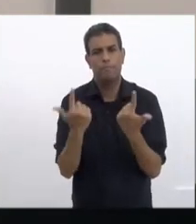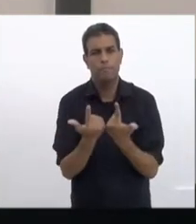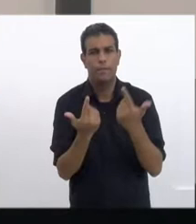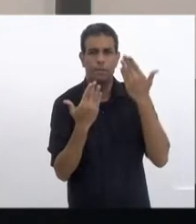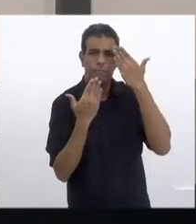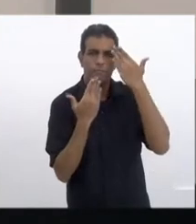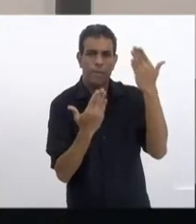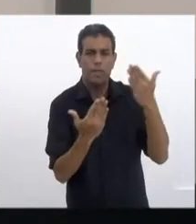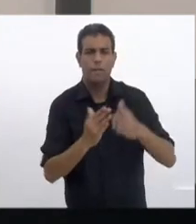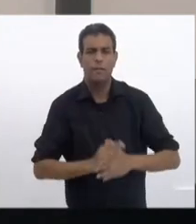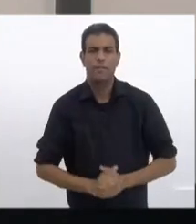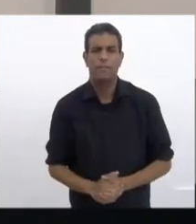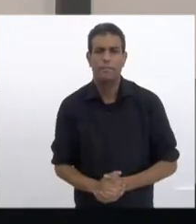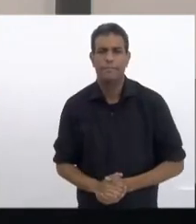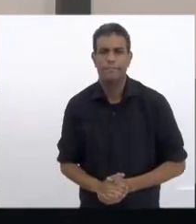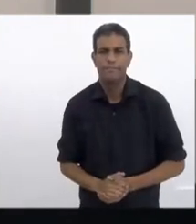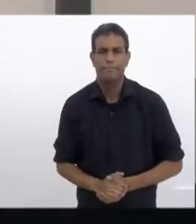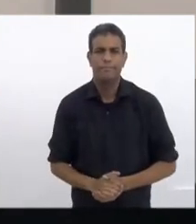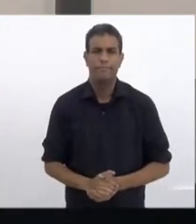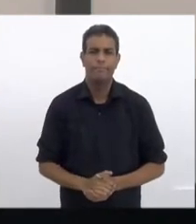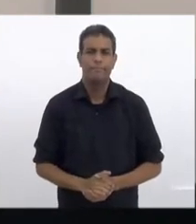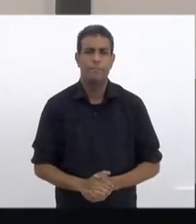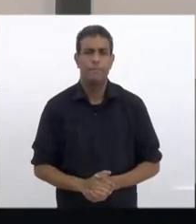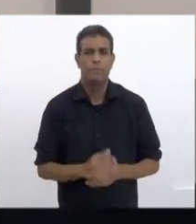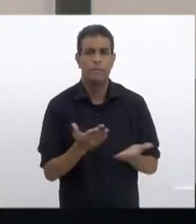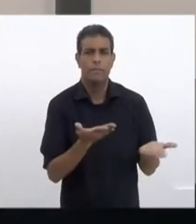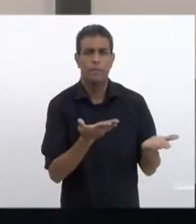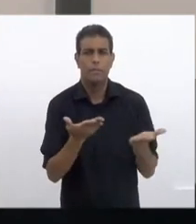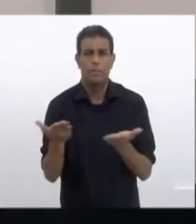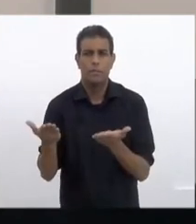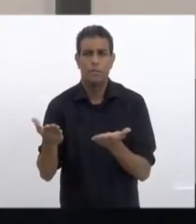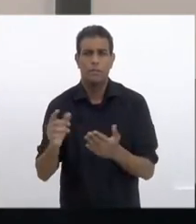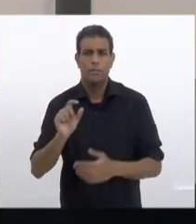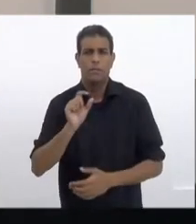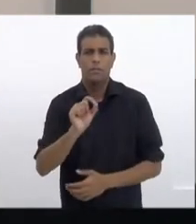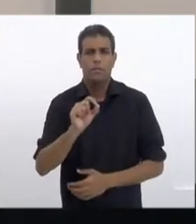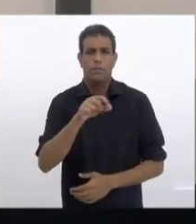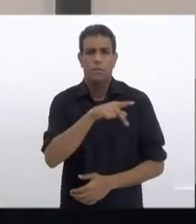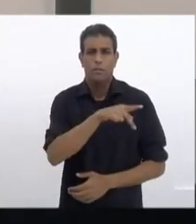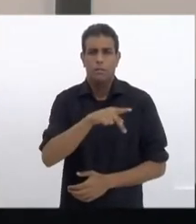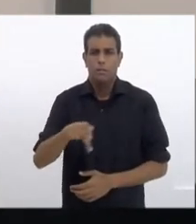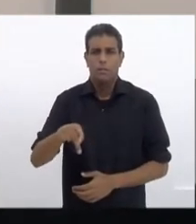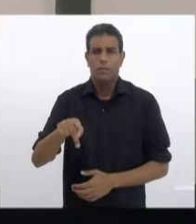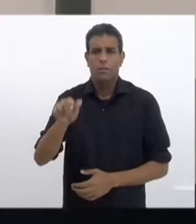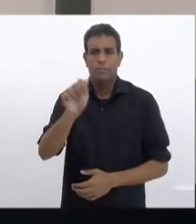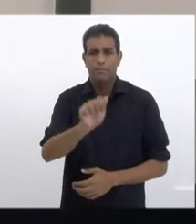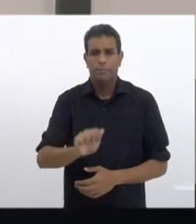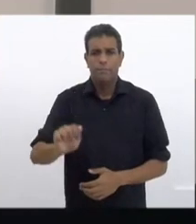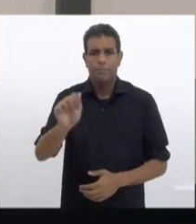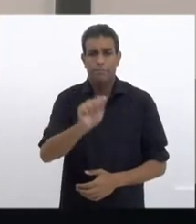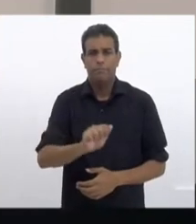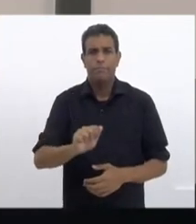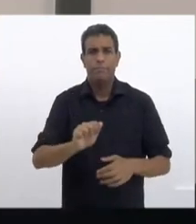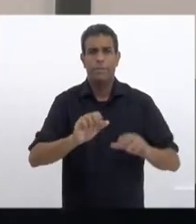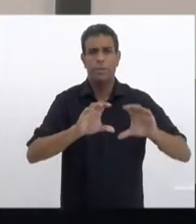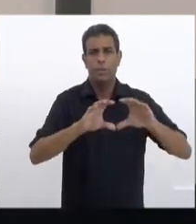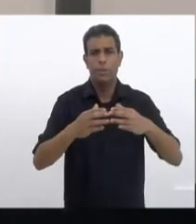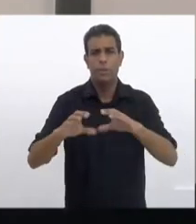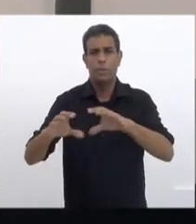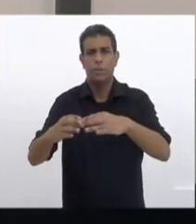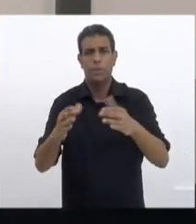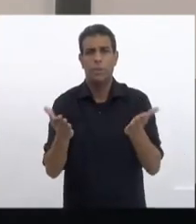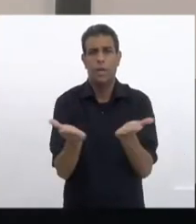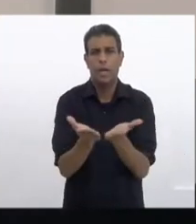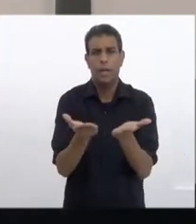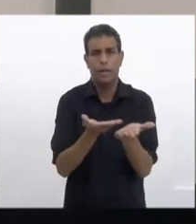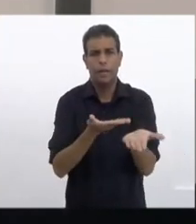obrigado. Quero passar a palavra para o presidente da Federação Nacional das Comunidades Terapêuticas